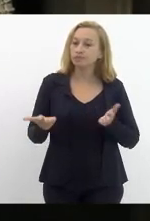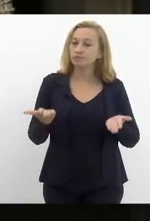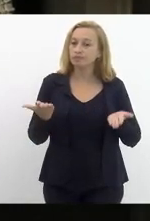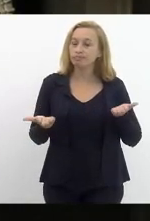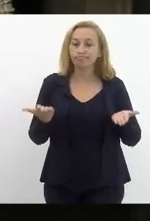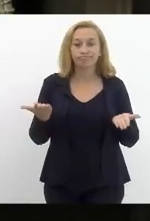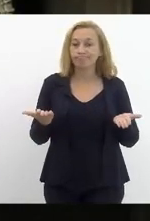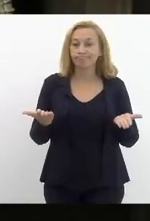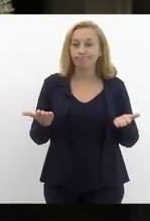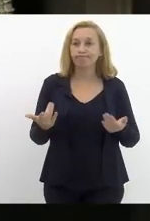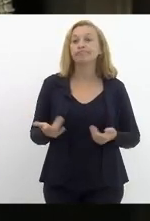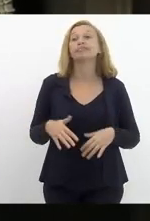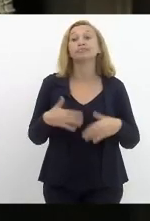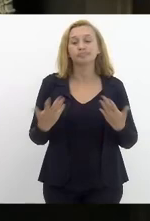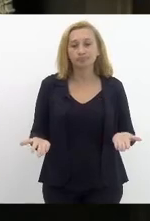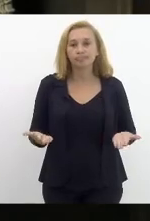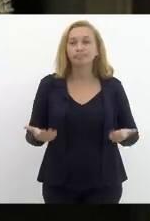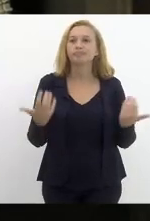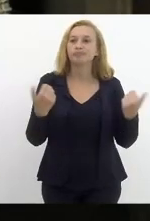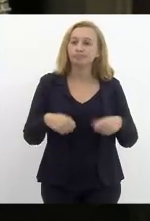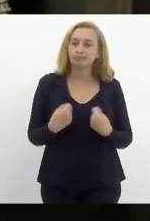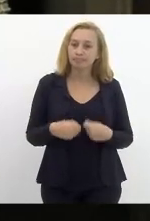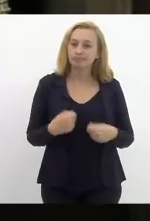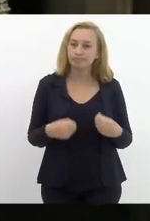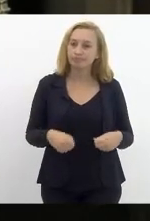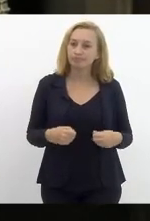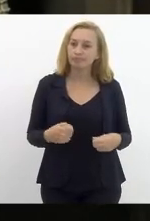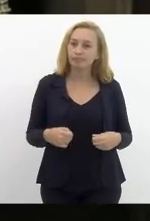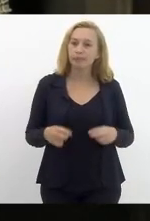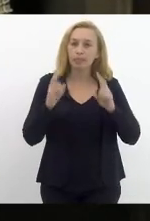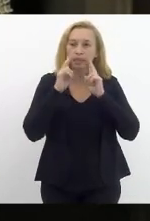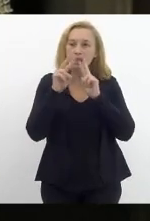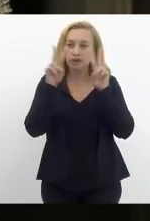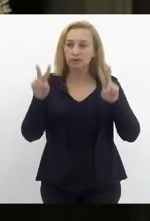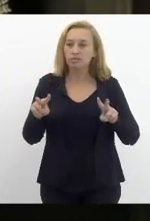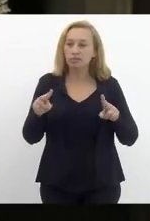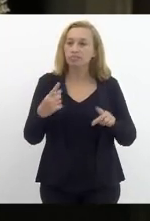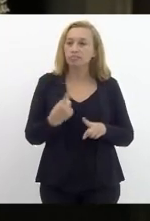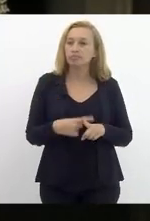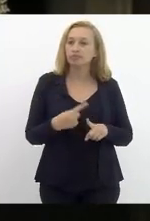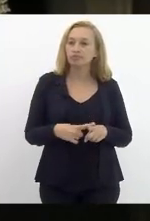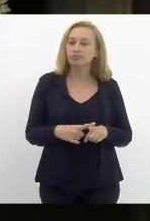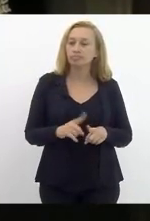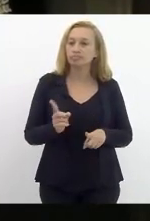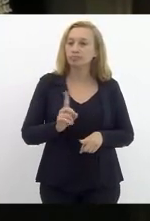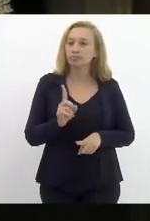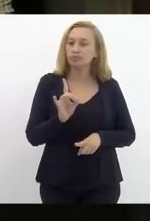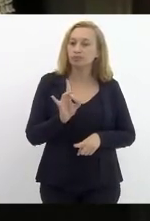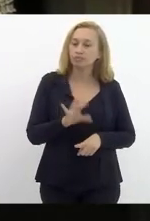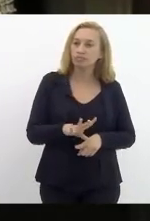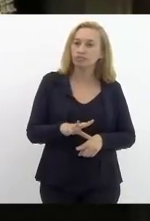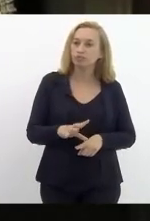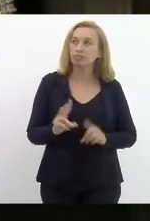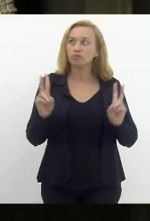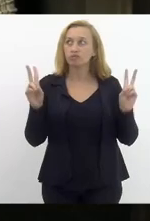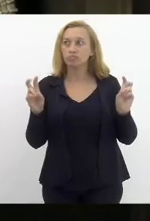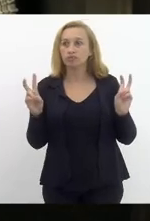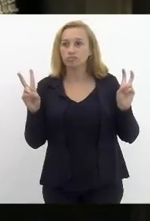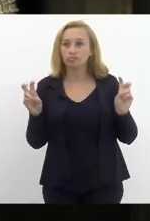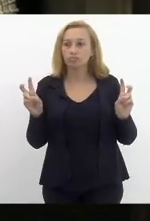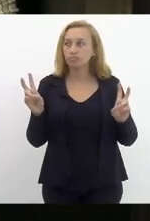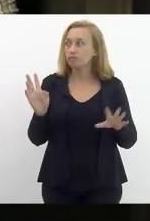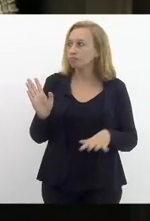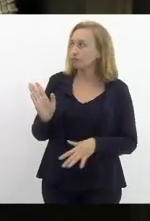medir. Então, assim, a gente precisa ter esse olhar, porque não é só mais uma questão de, como